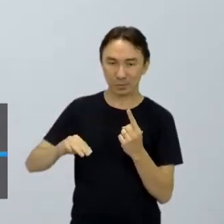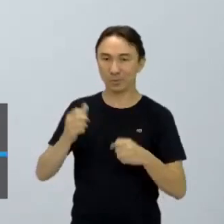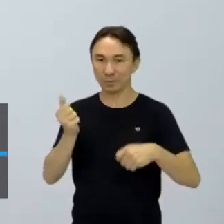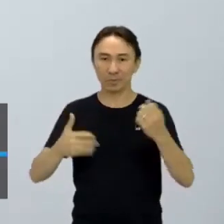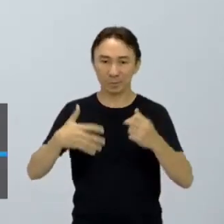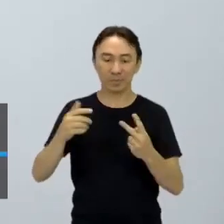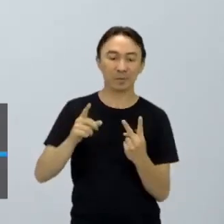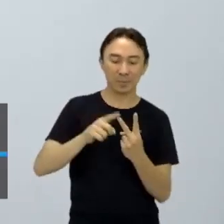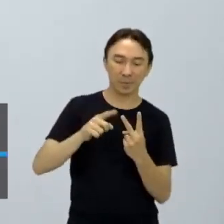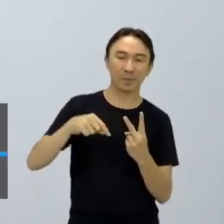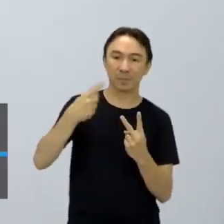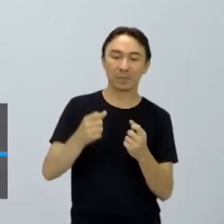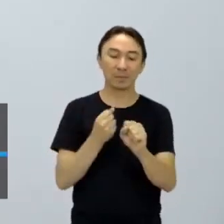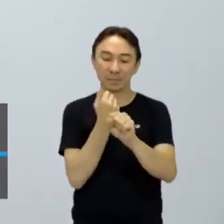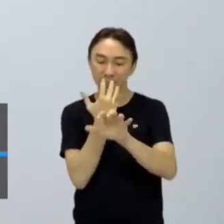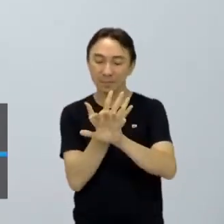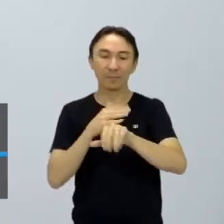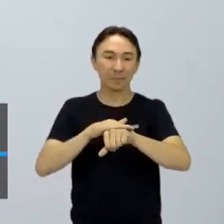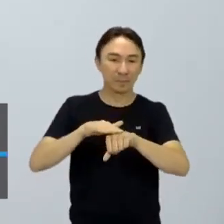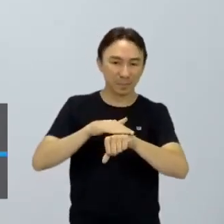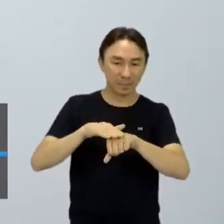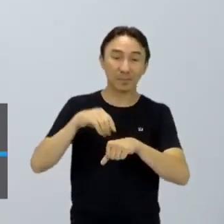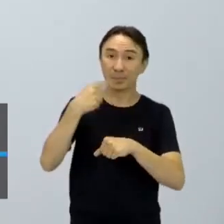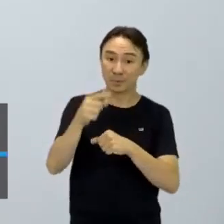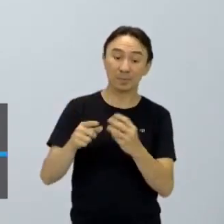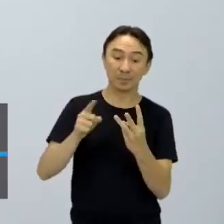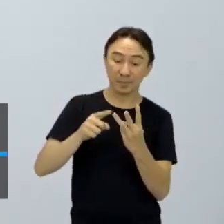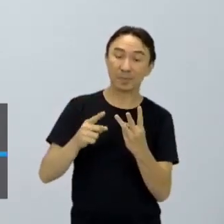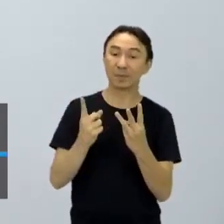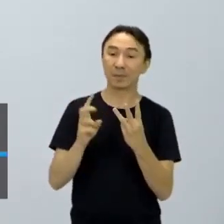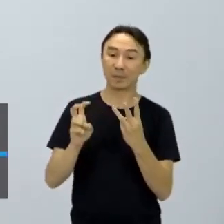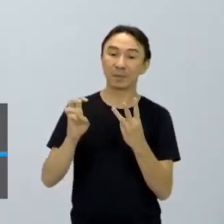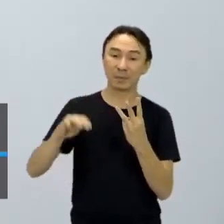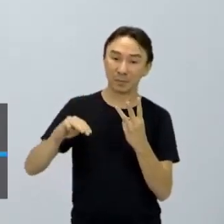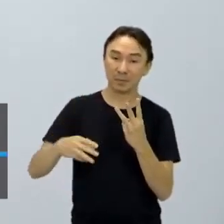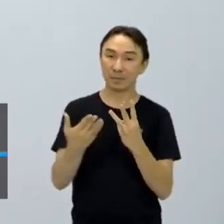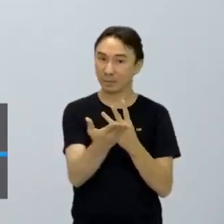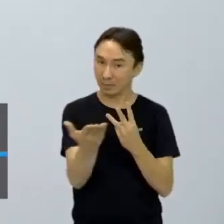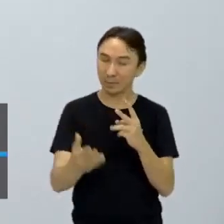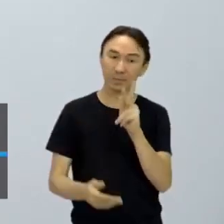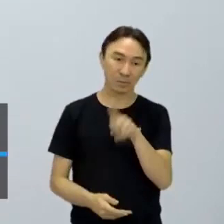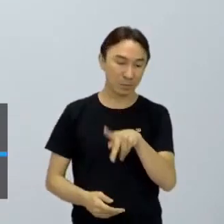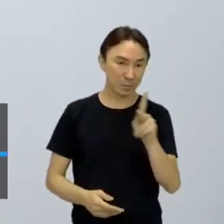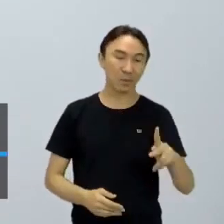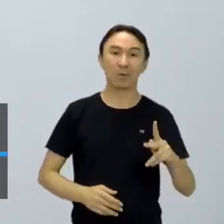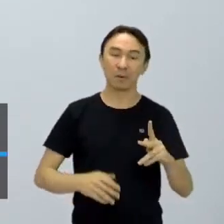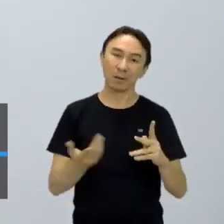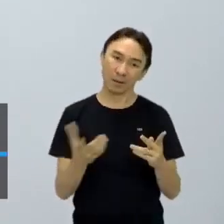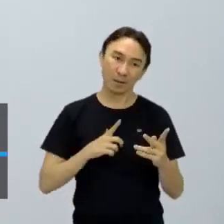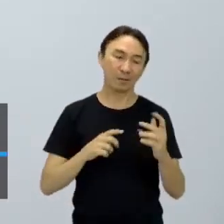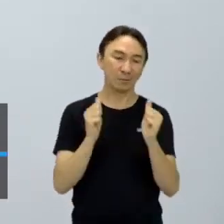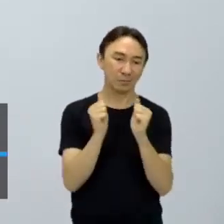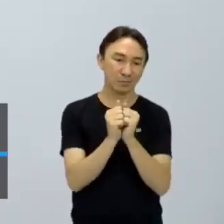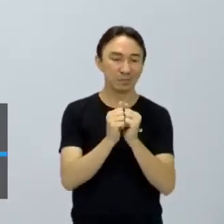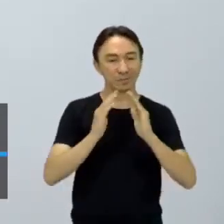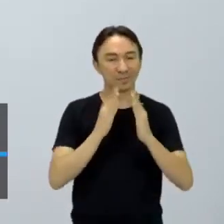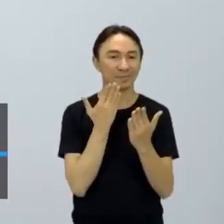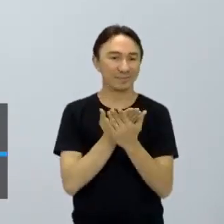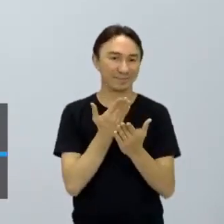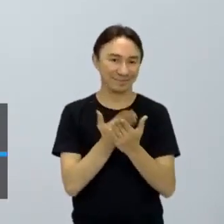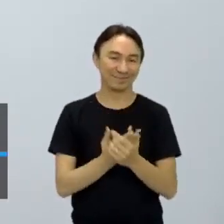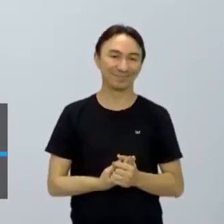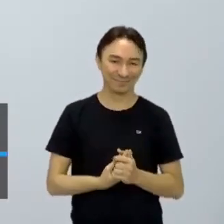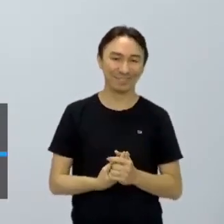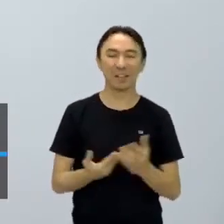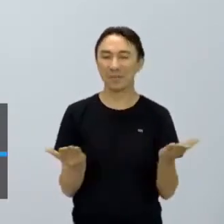15 minutos aí com o seu professor na sua escola, tá certo? Hoje eu trouxe uma proposta, nós vamos começar o nosso currículo em ação. Então, peguem seu currículo